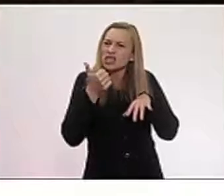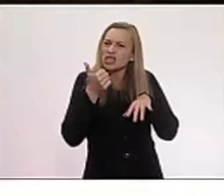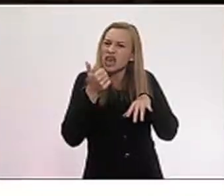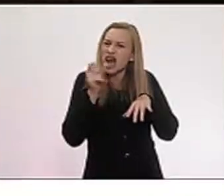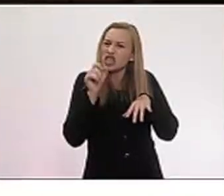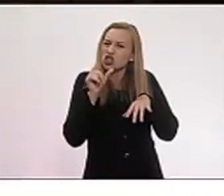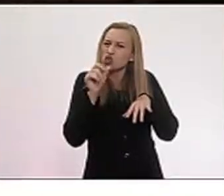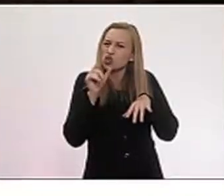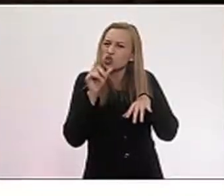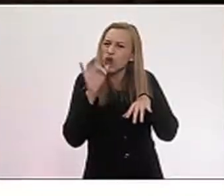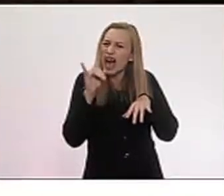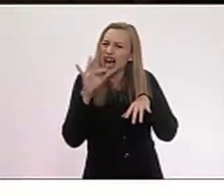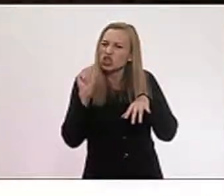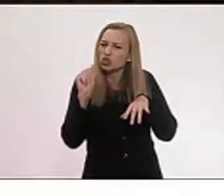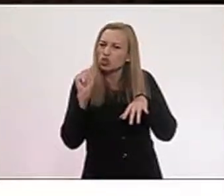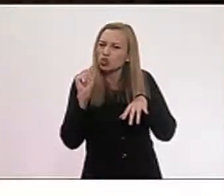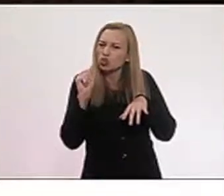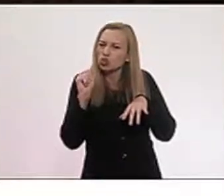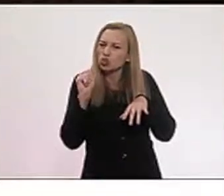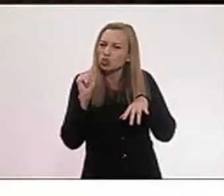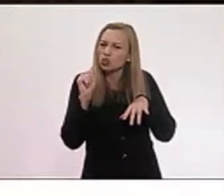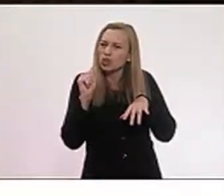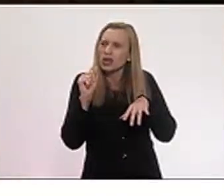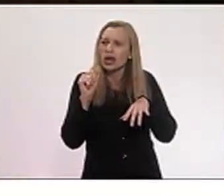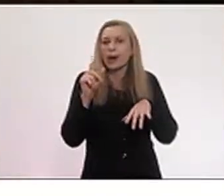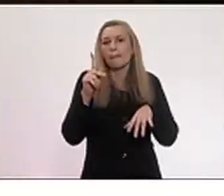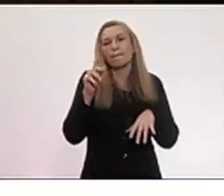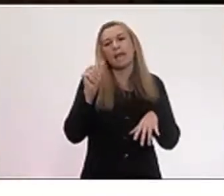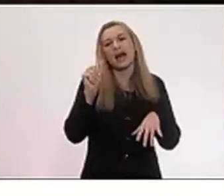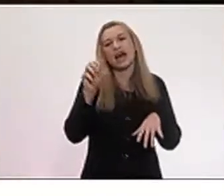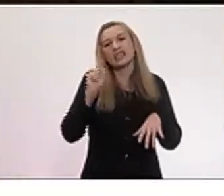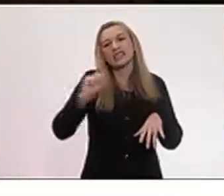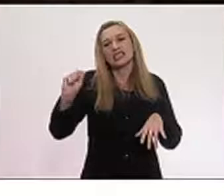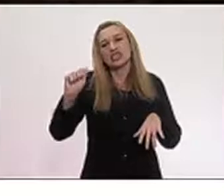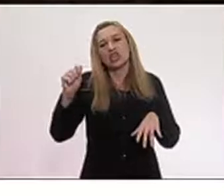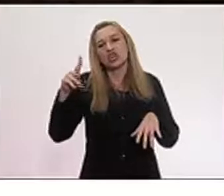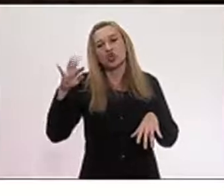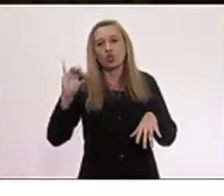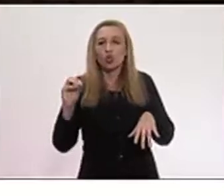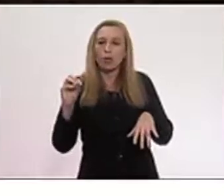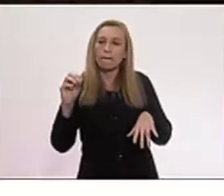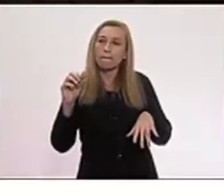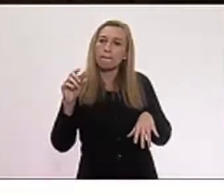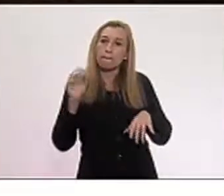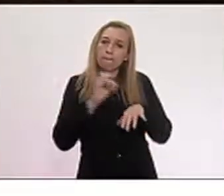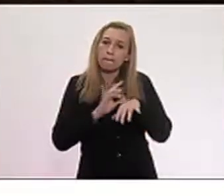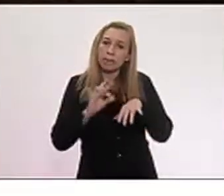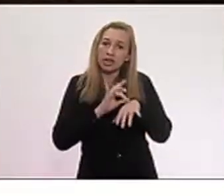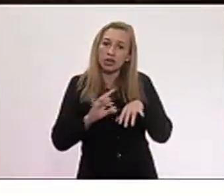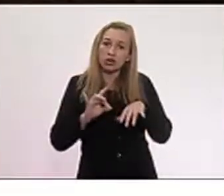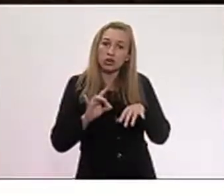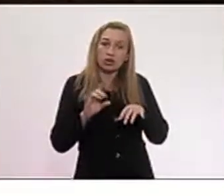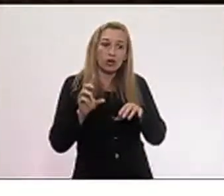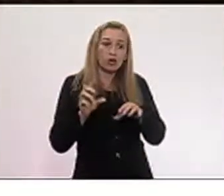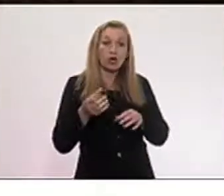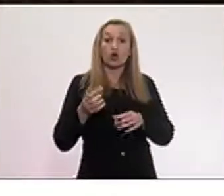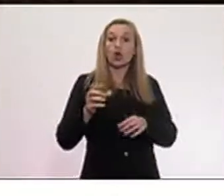cupim de madeira. Não, pássaro cupim, que bota o seu ovo no ninho do